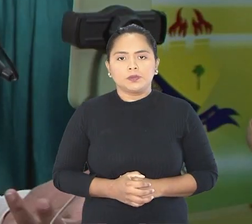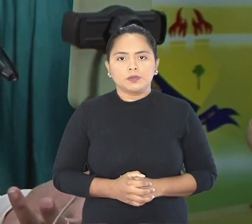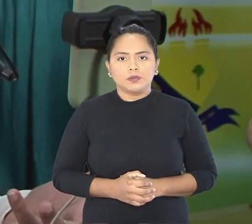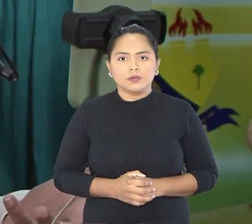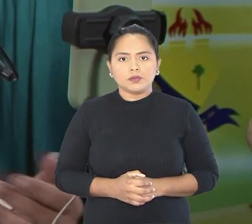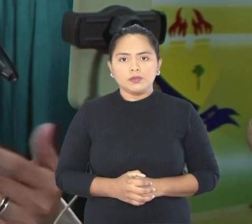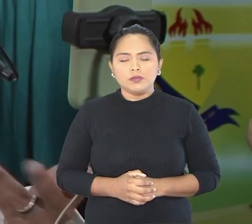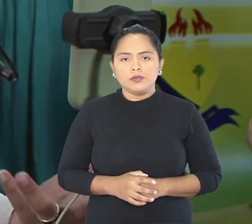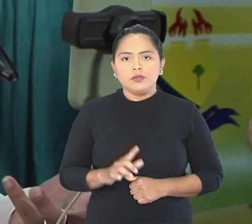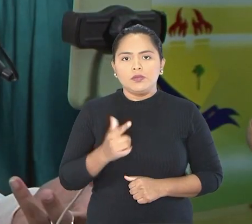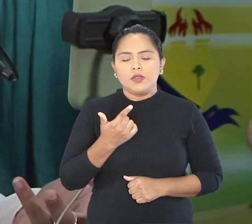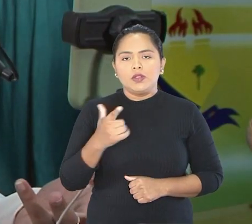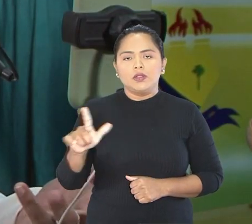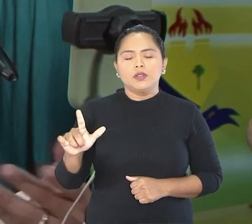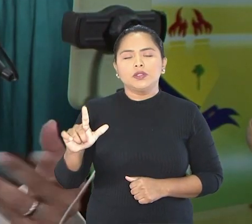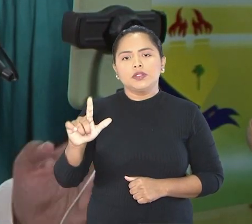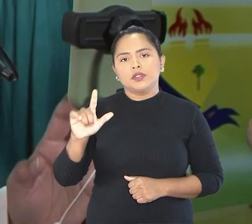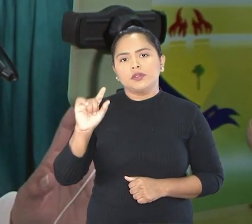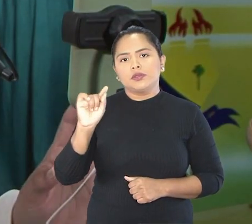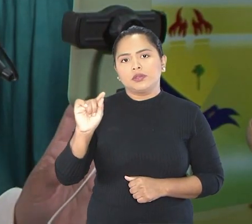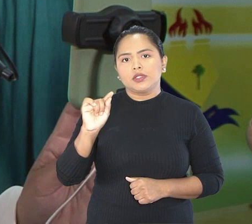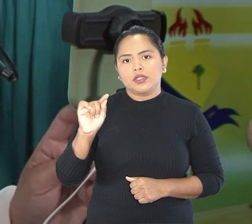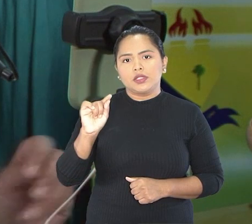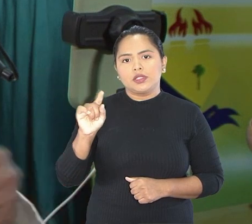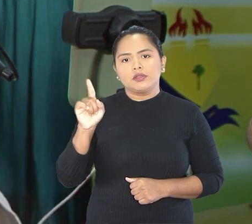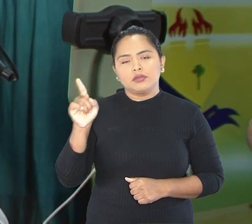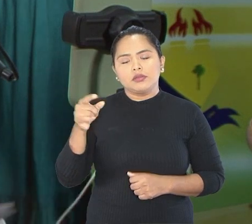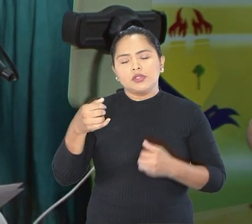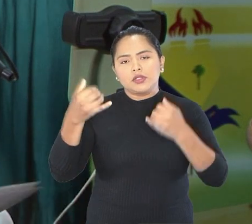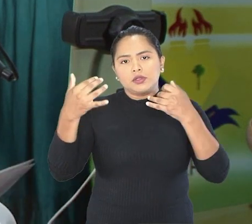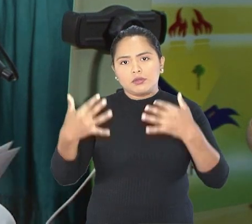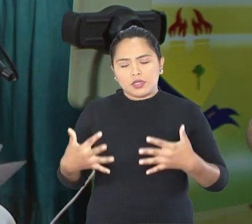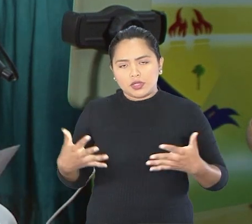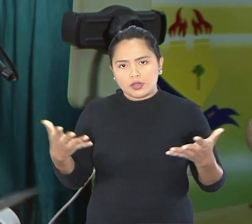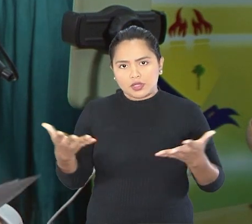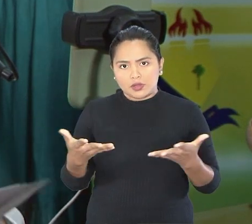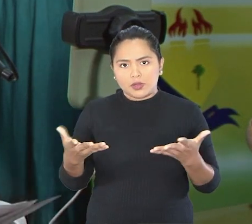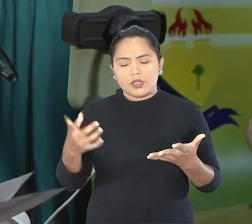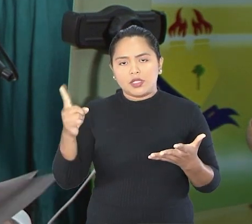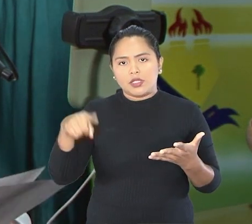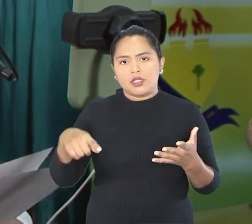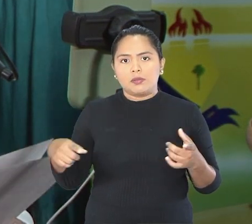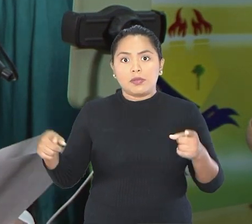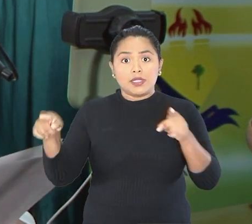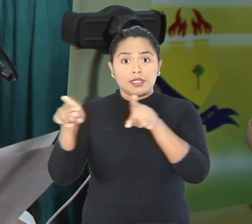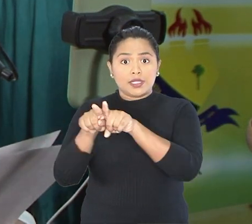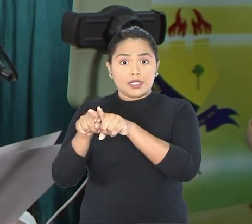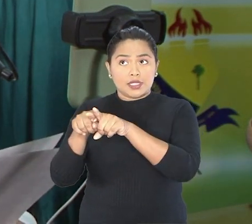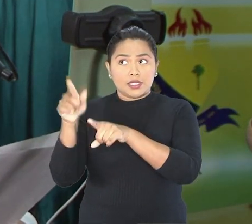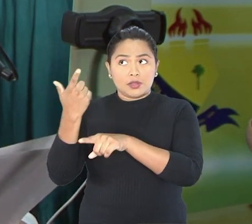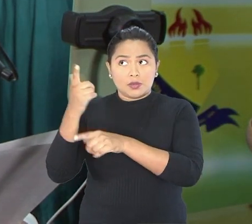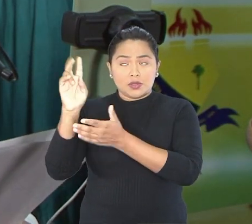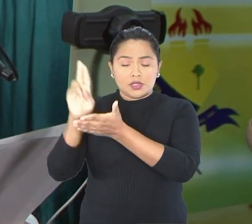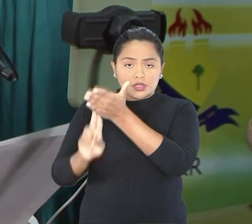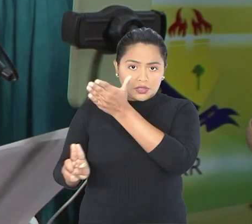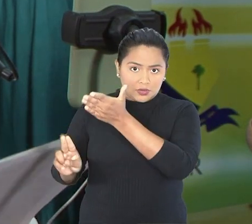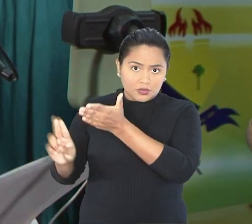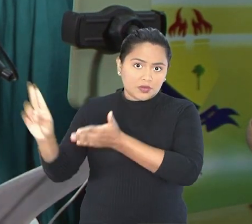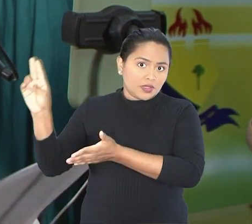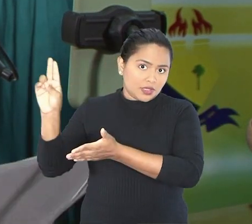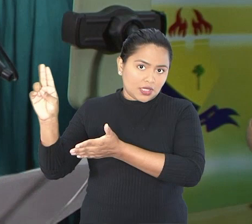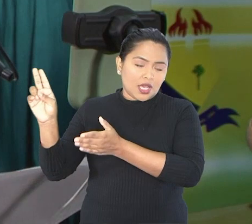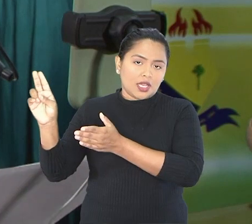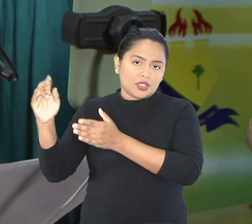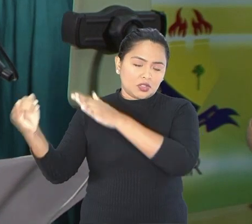outra frente que você meio que citou agora é essa parceria com outras instituições, né?